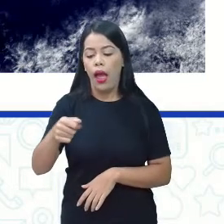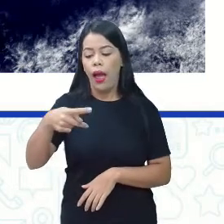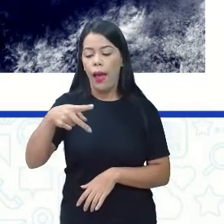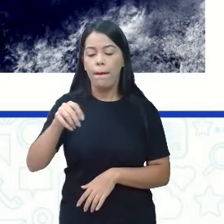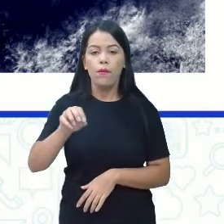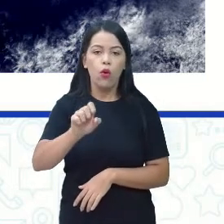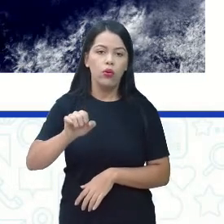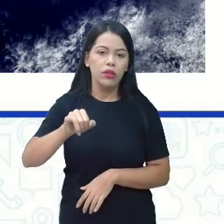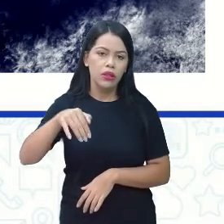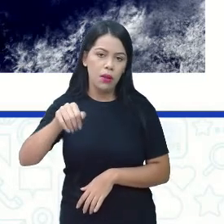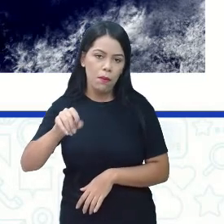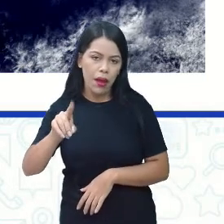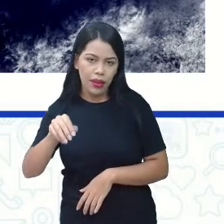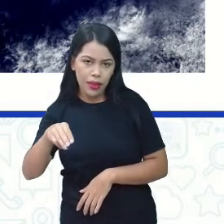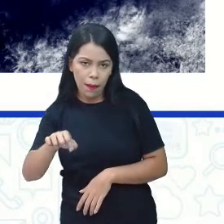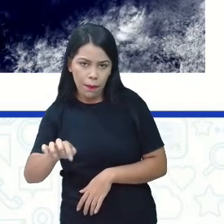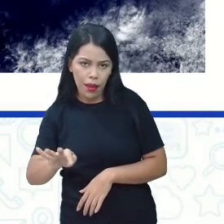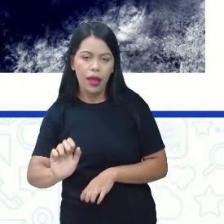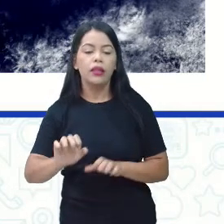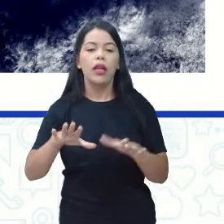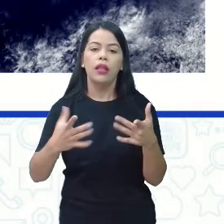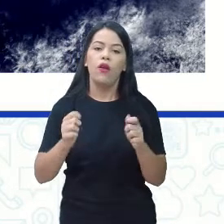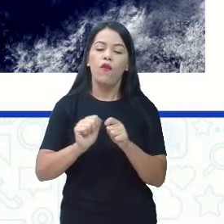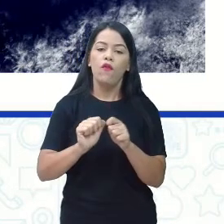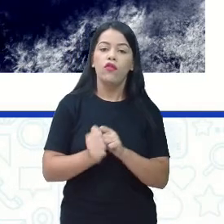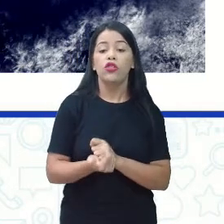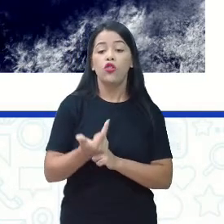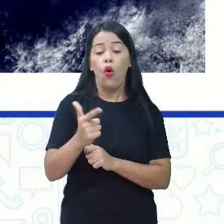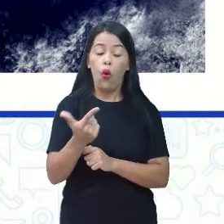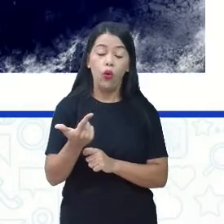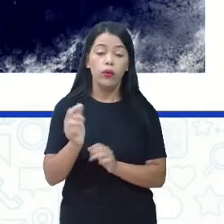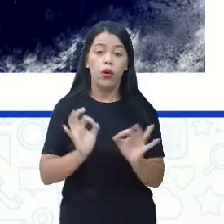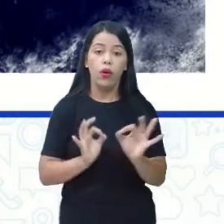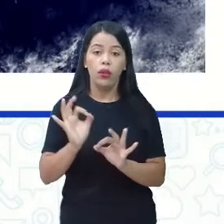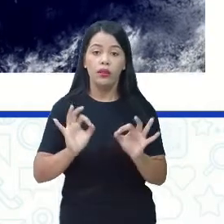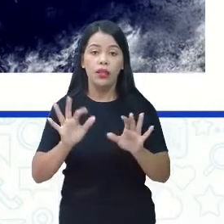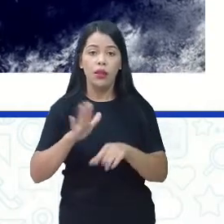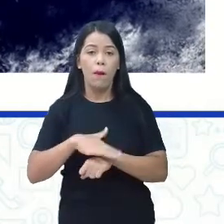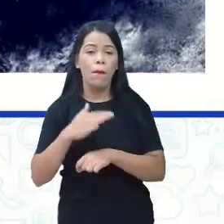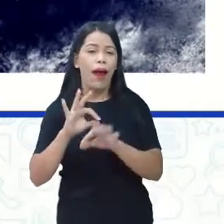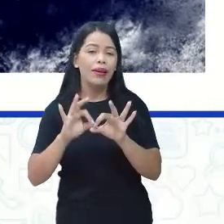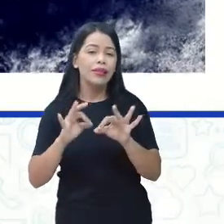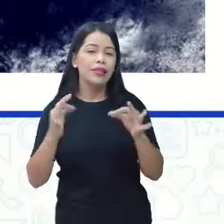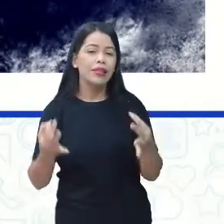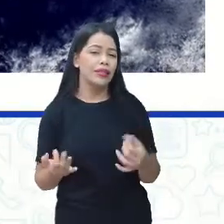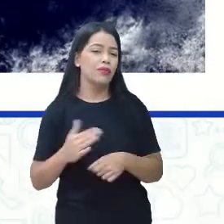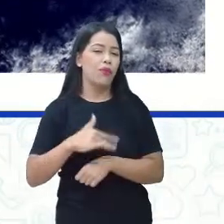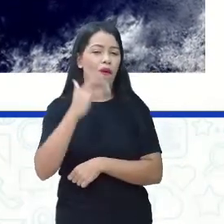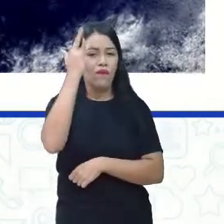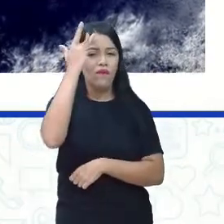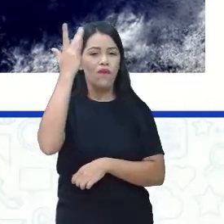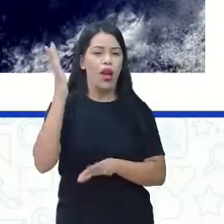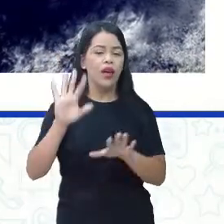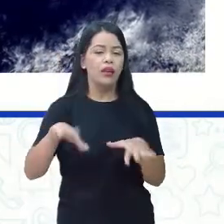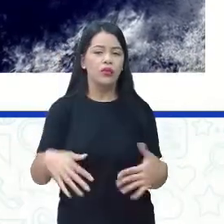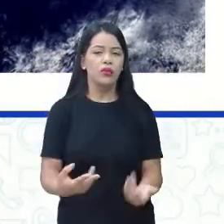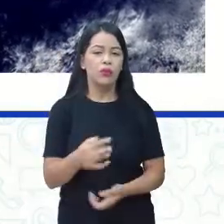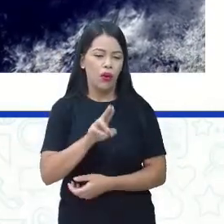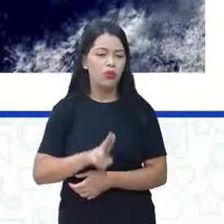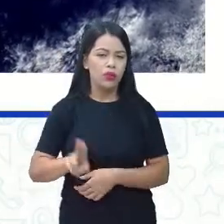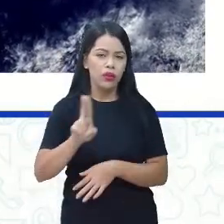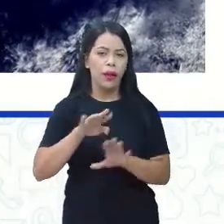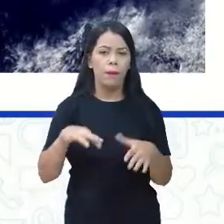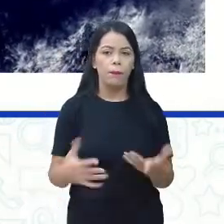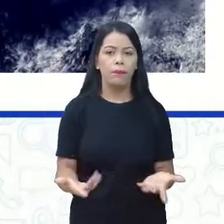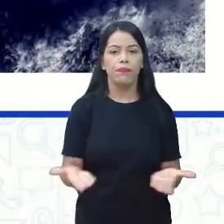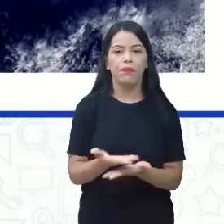8.510.000 quilômetros quadrados. Então, eu fiz um outro tipo de arredondamento. No inicial, ó, nesse aqui, eu tinha colocado só 500.000